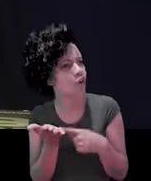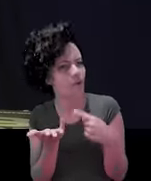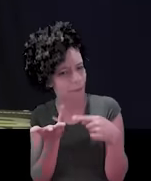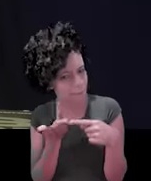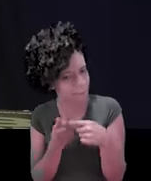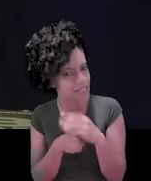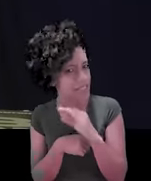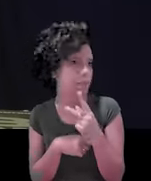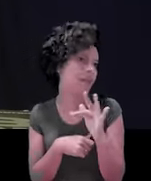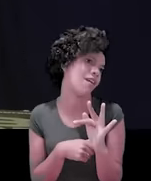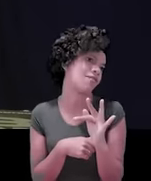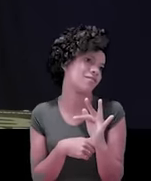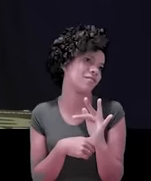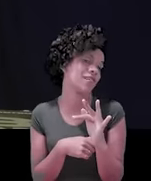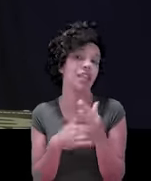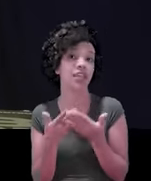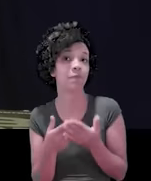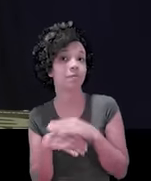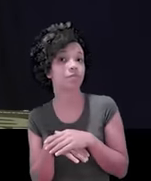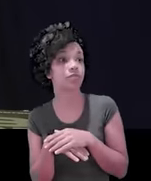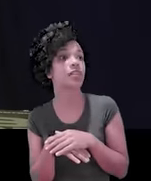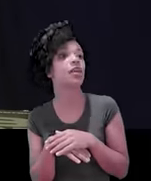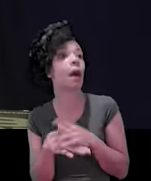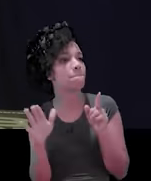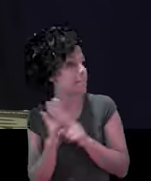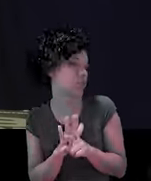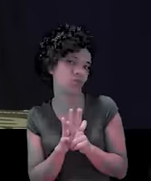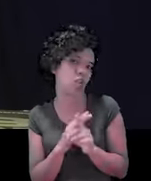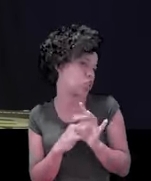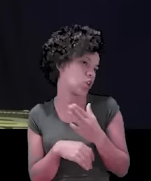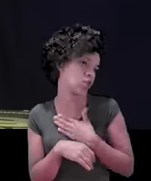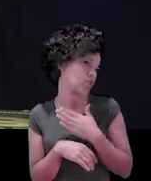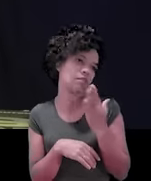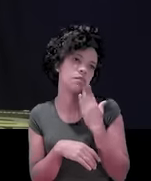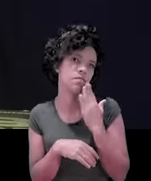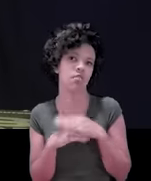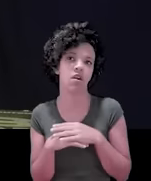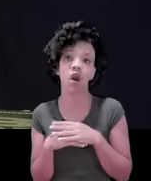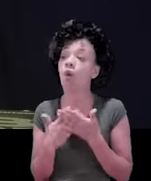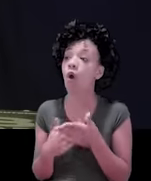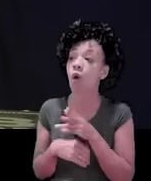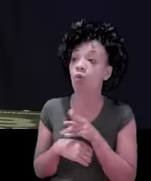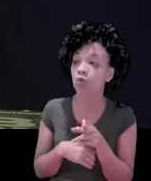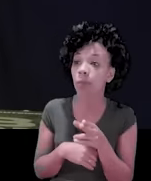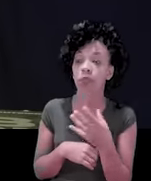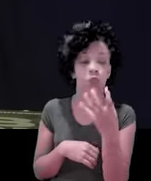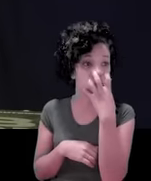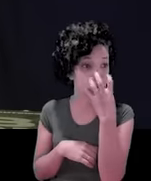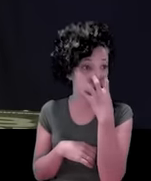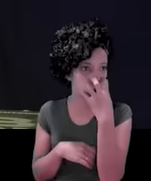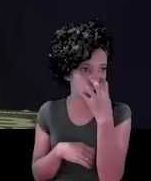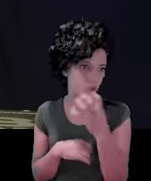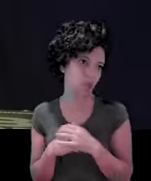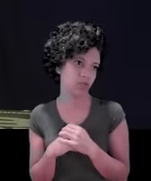confirmando eu digitei o meu CPF e aí até que a gente realmente dar uma pergunta que só eu saberia ele falou assim qual é o nome do meu